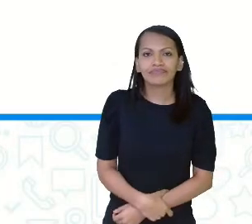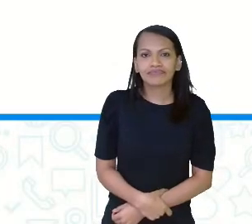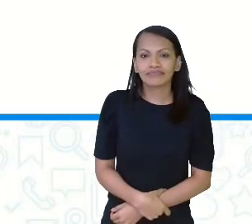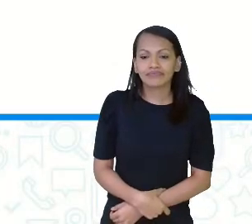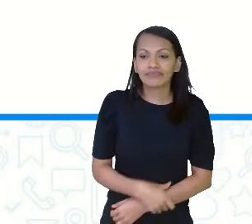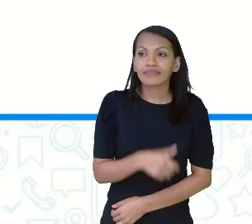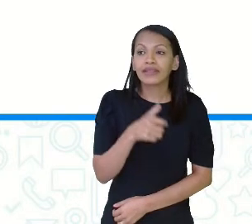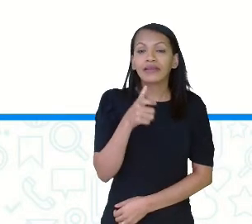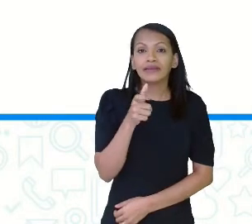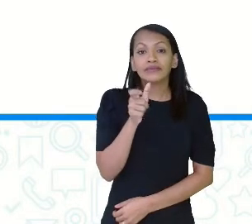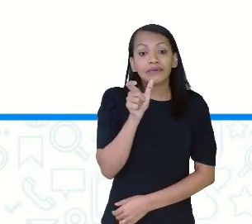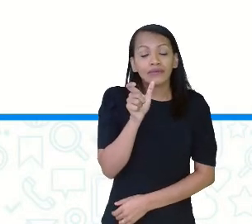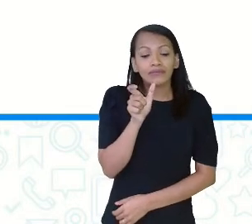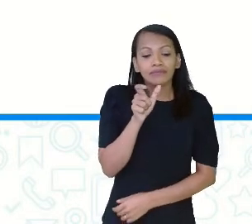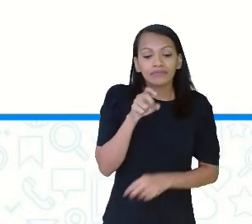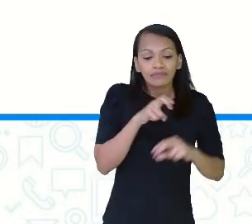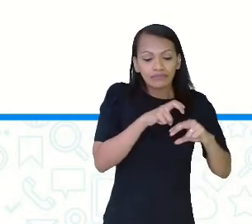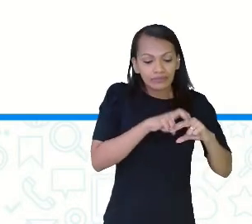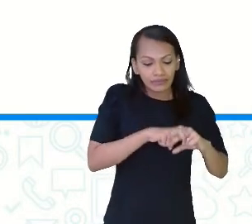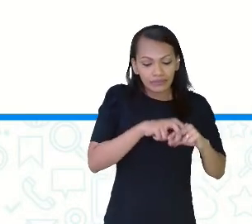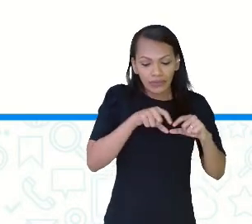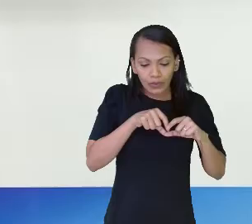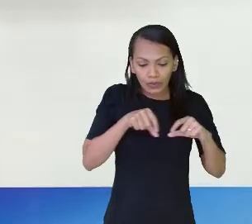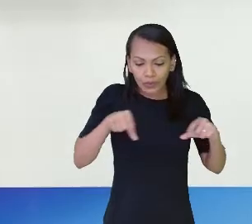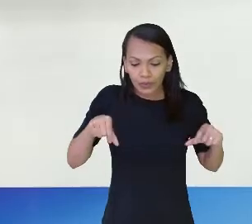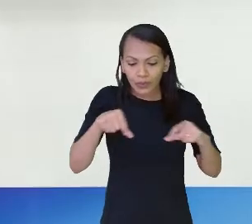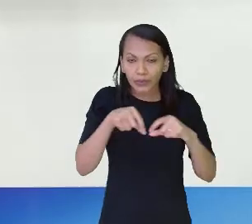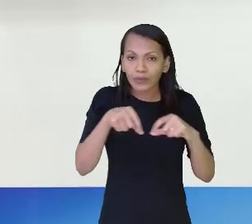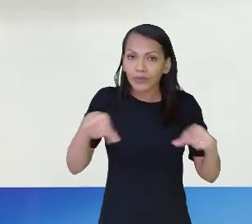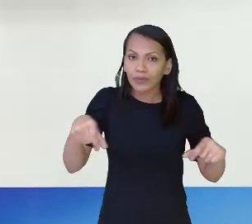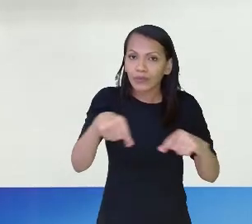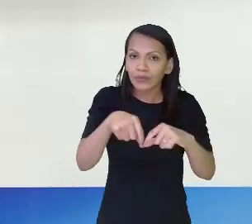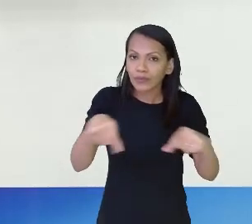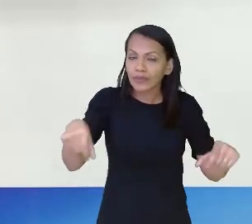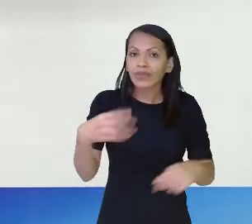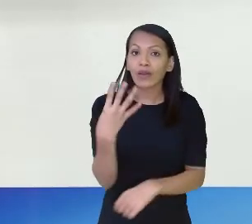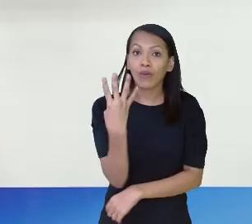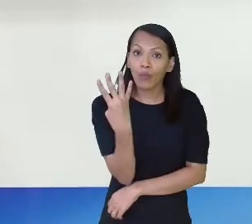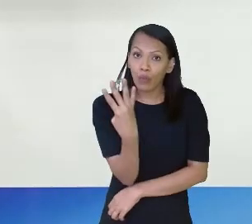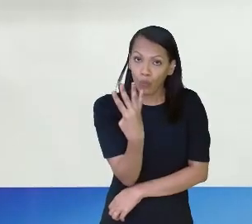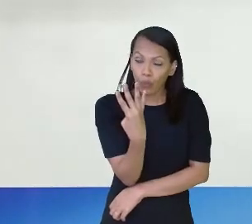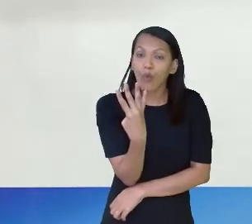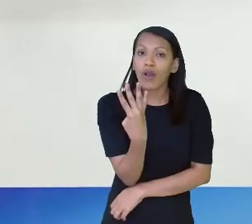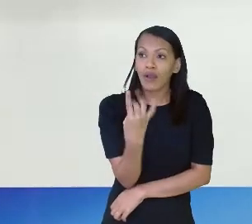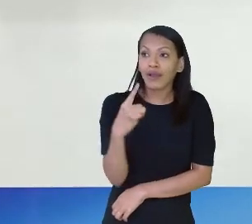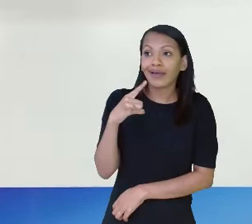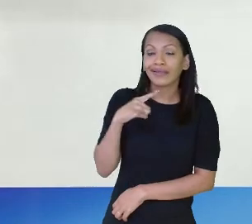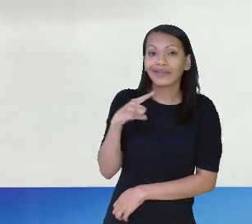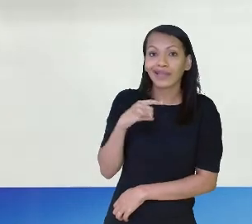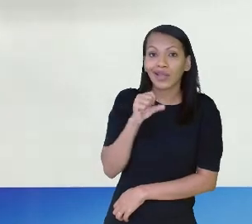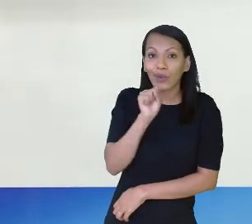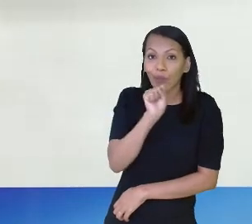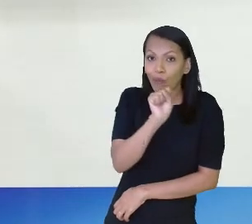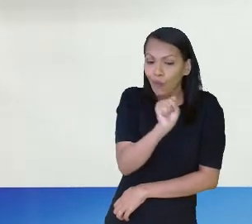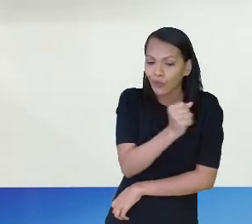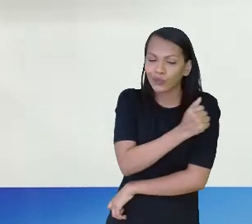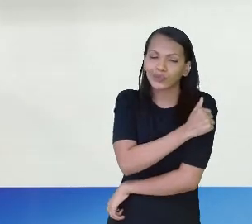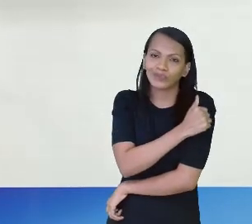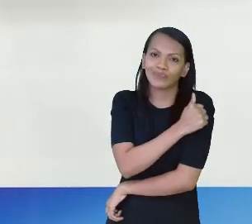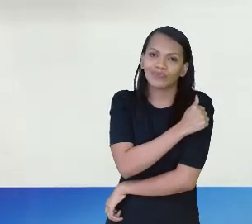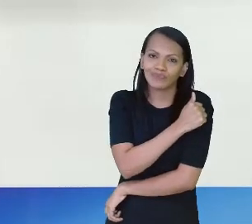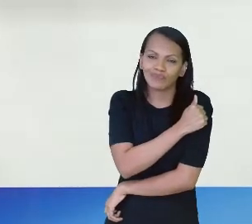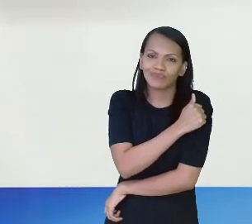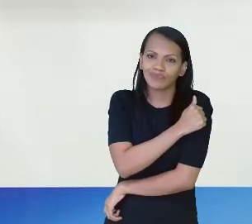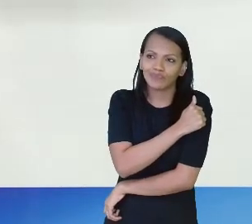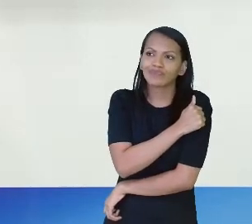Cada fileira dessa, ó, são 4. Cada fileira tem 8.